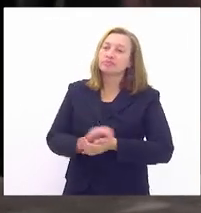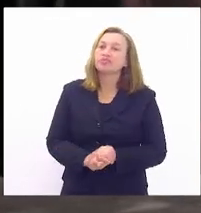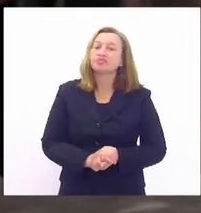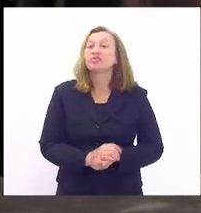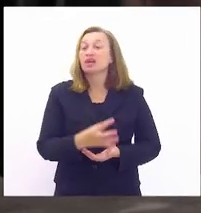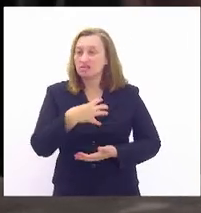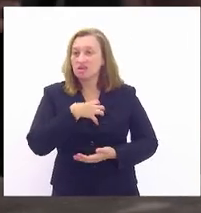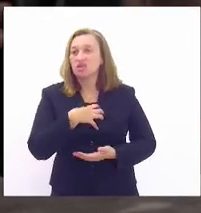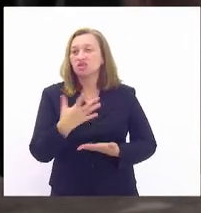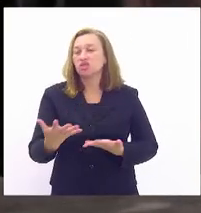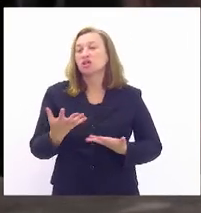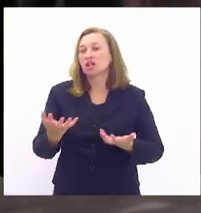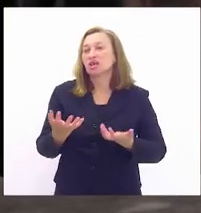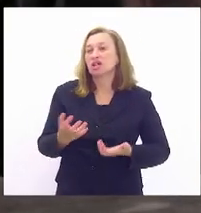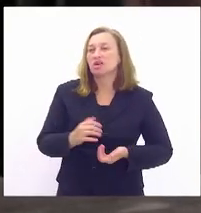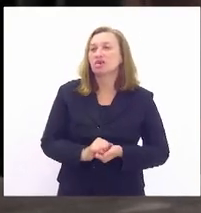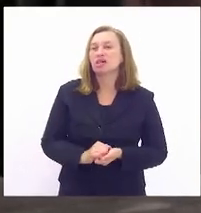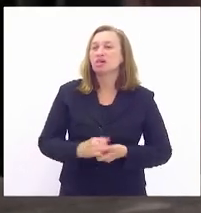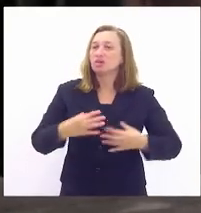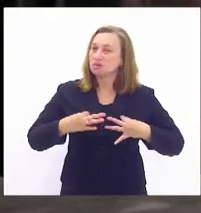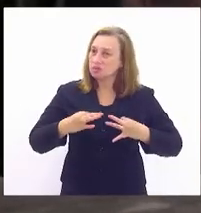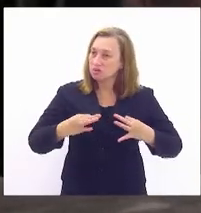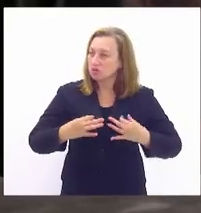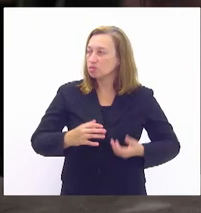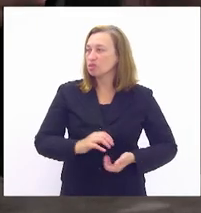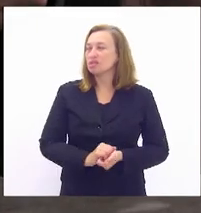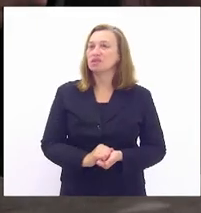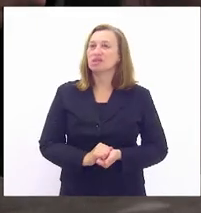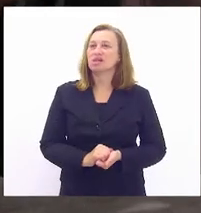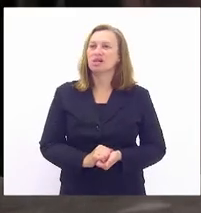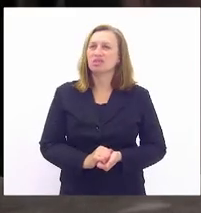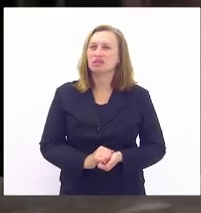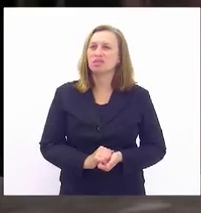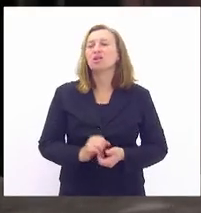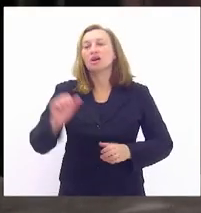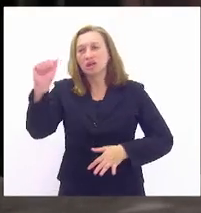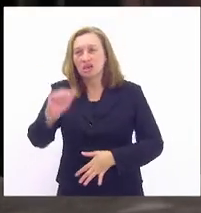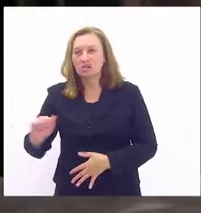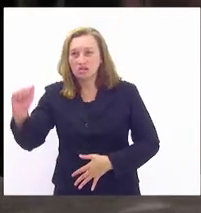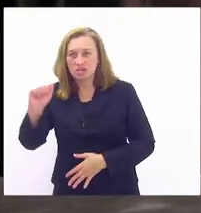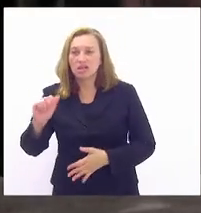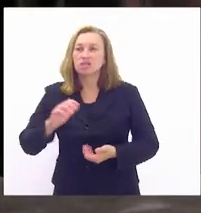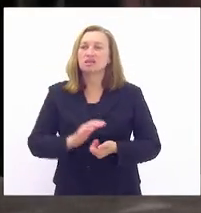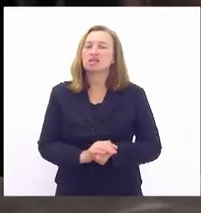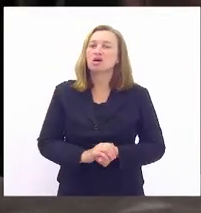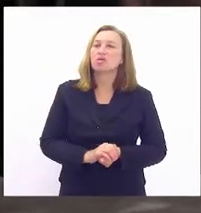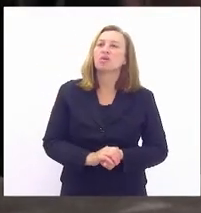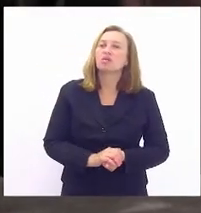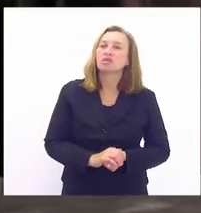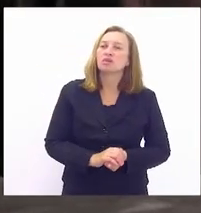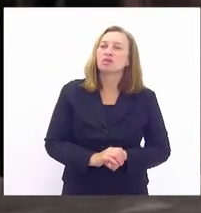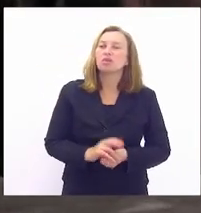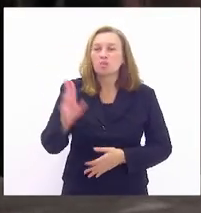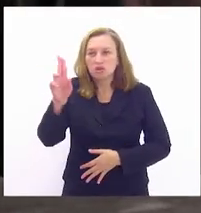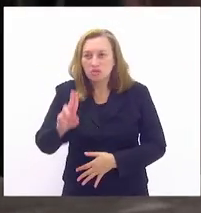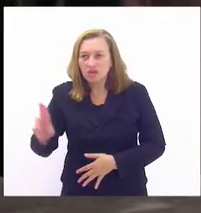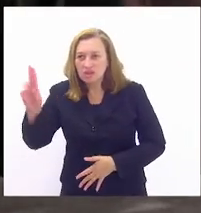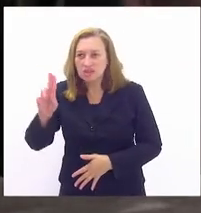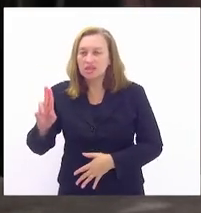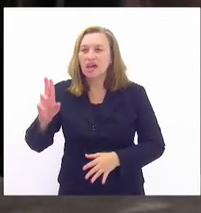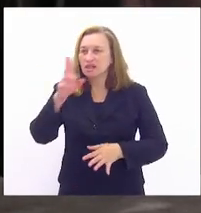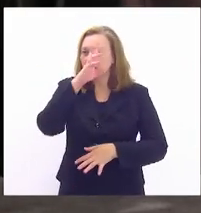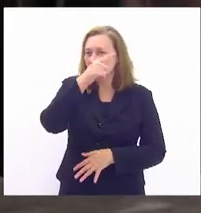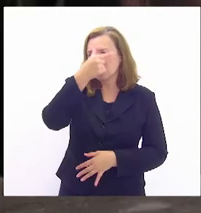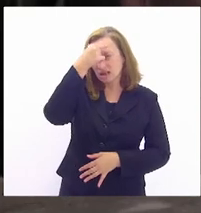Nesse sentido, eu queria nos colocar à disposição, tanto como associação comercial, como, né, das entidades